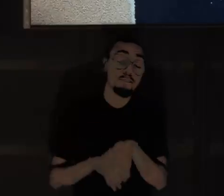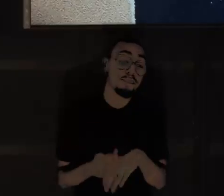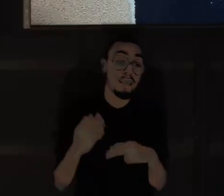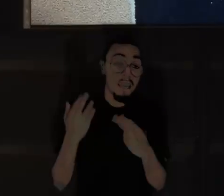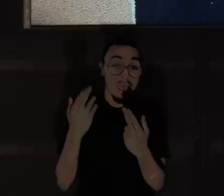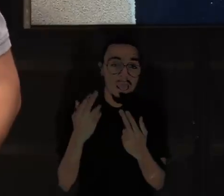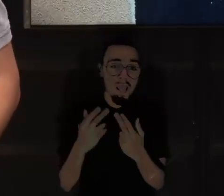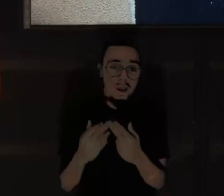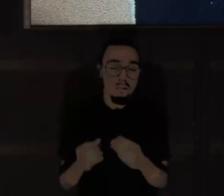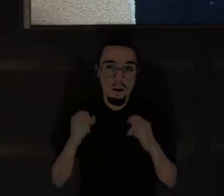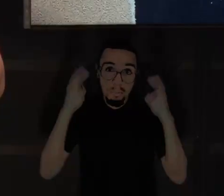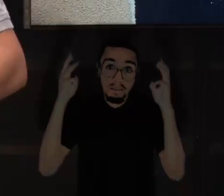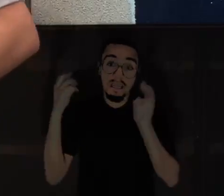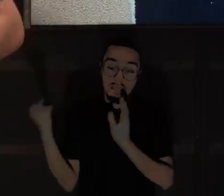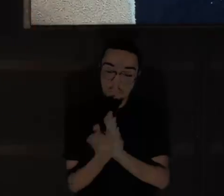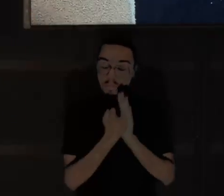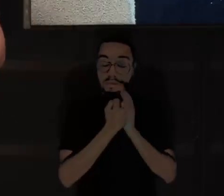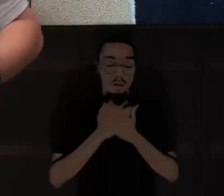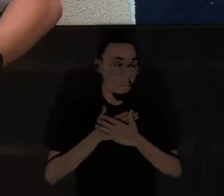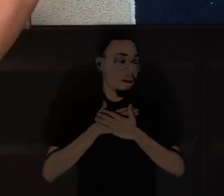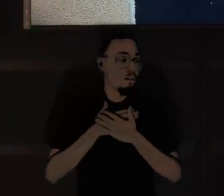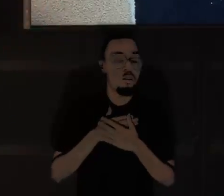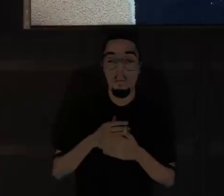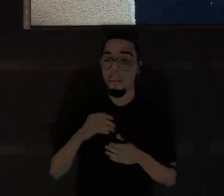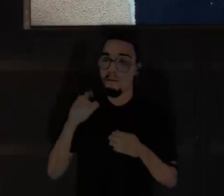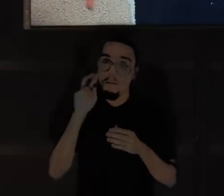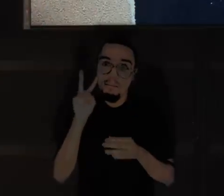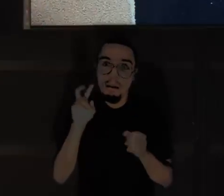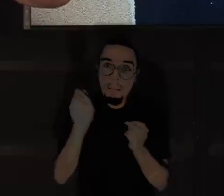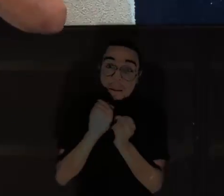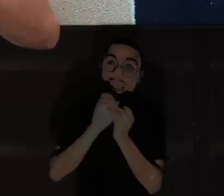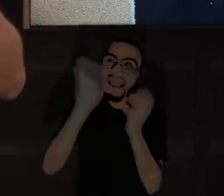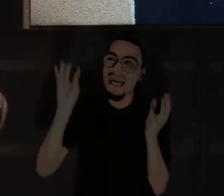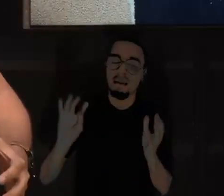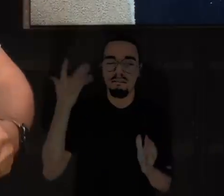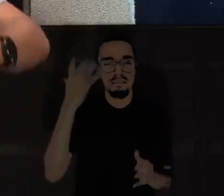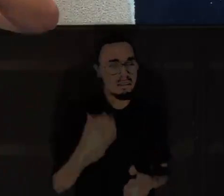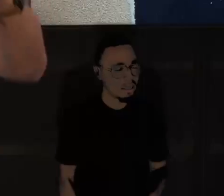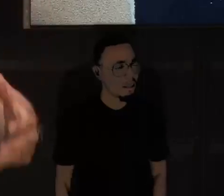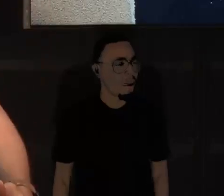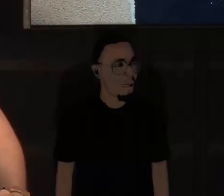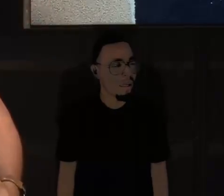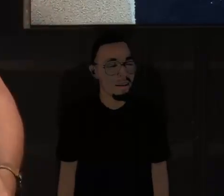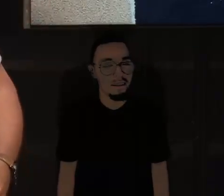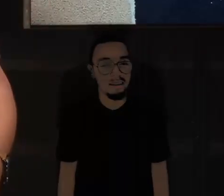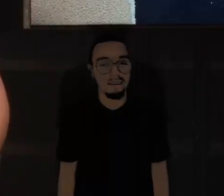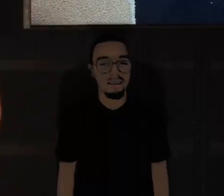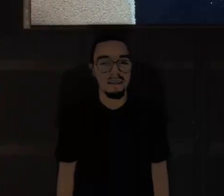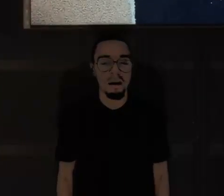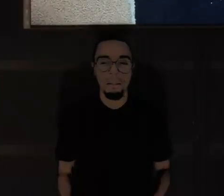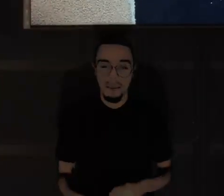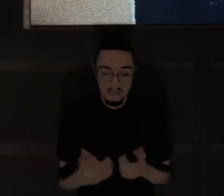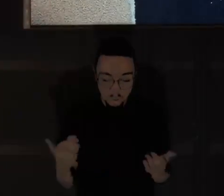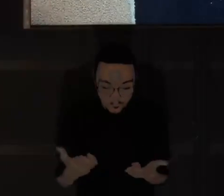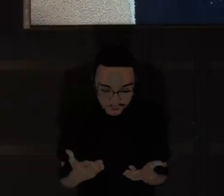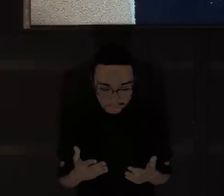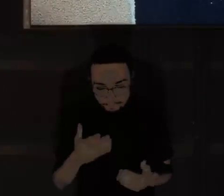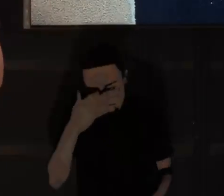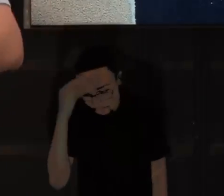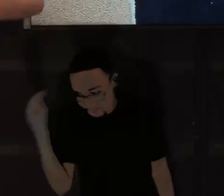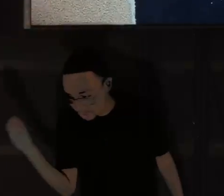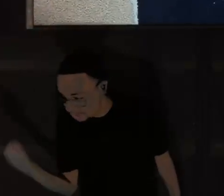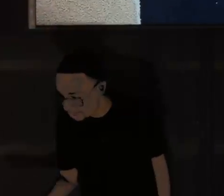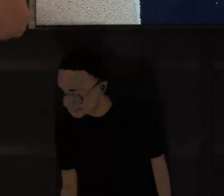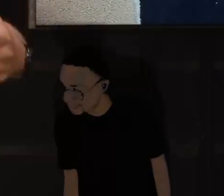que eu pensava que nunca ia sair, e hoje eu olho no espelho e não há mais marca alguma. O trabalho de Satanás é que